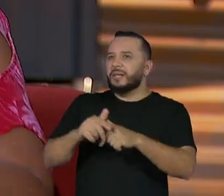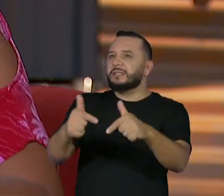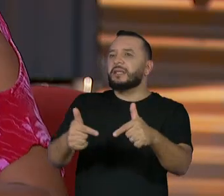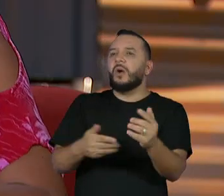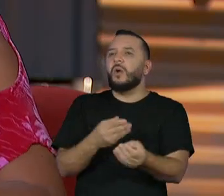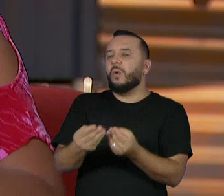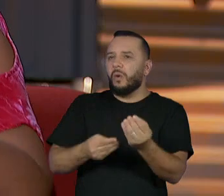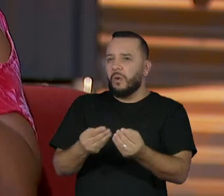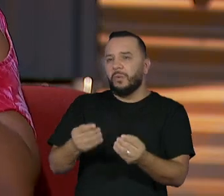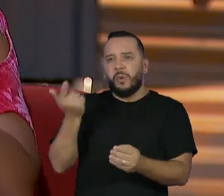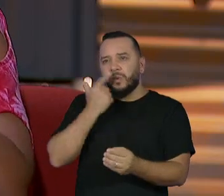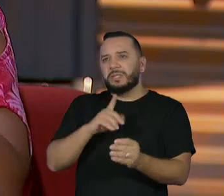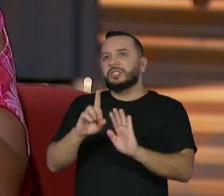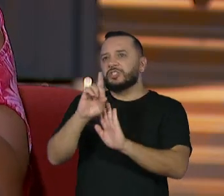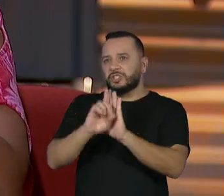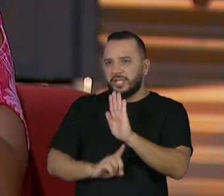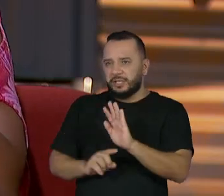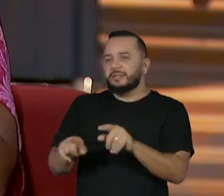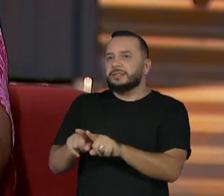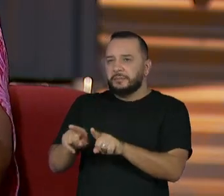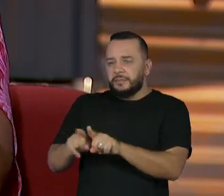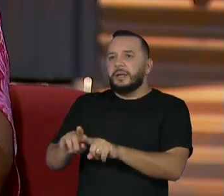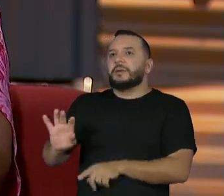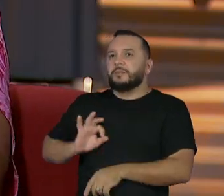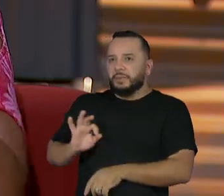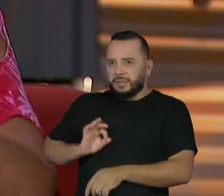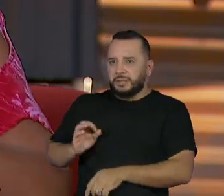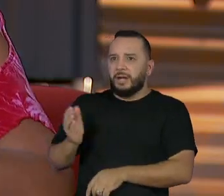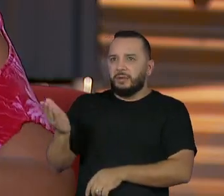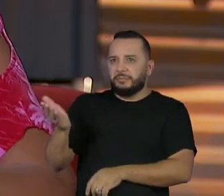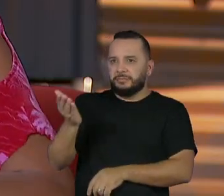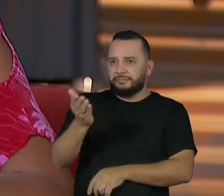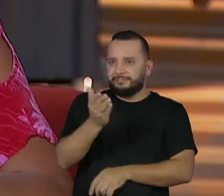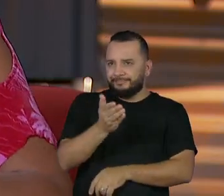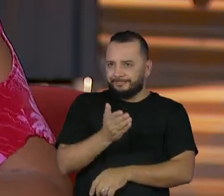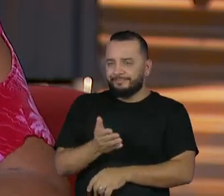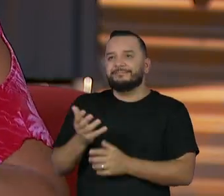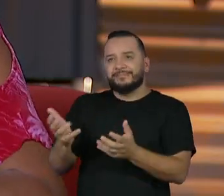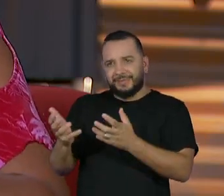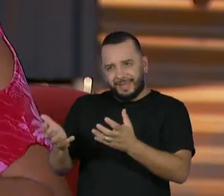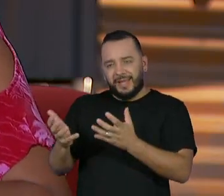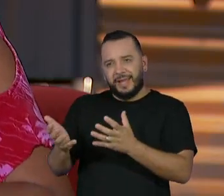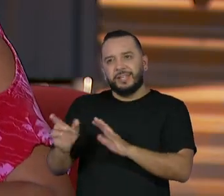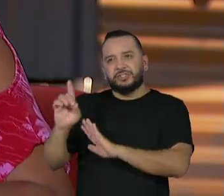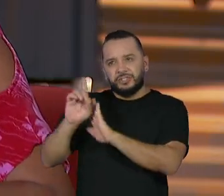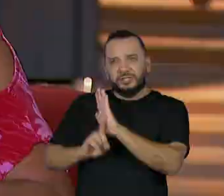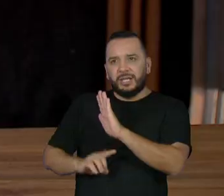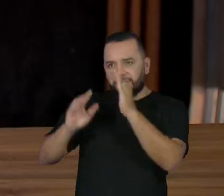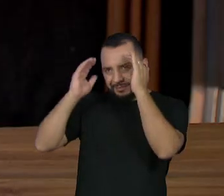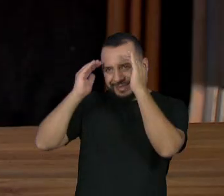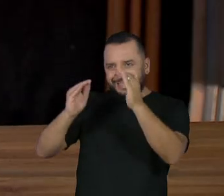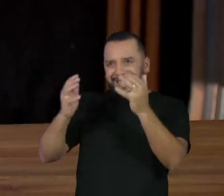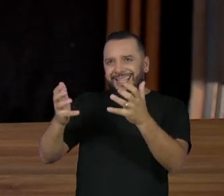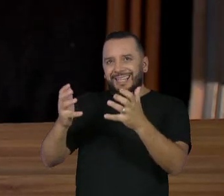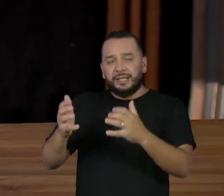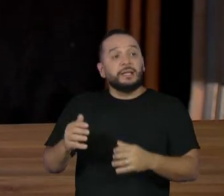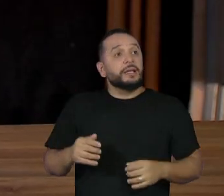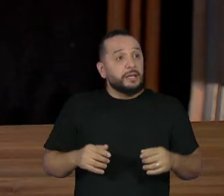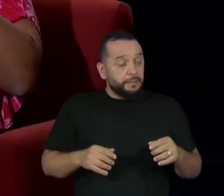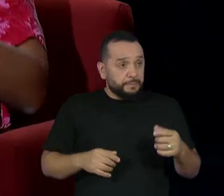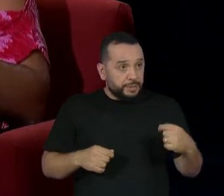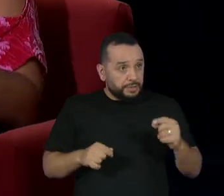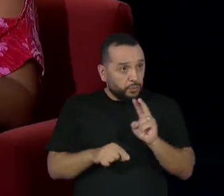na garantia de direitos e que os agentes de segurança também prezam por isso. Sim. Isso foi uma coisa sensacional. Eles precisam ser cuidados